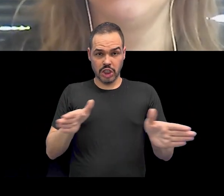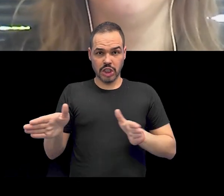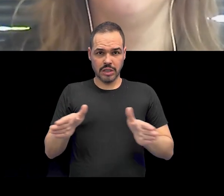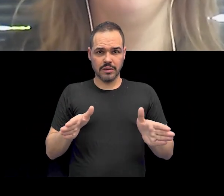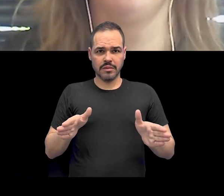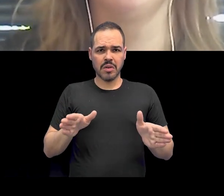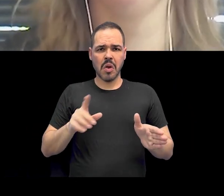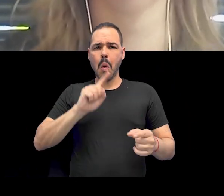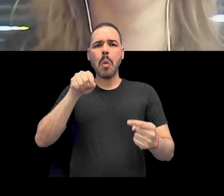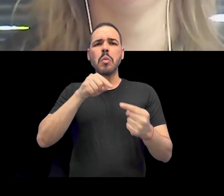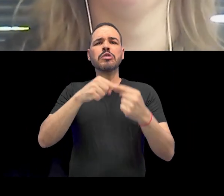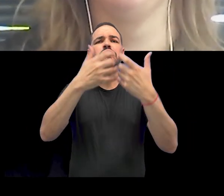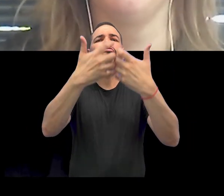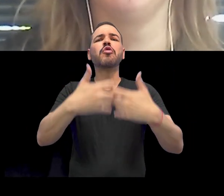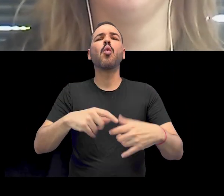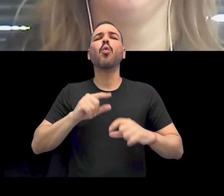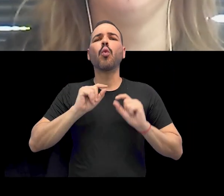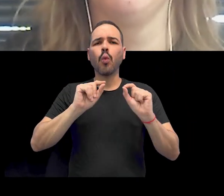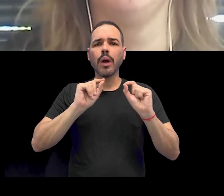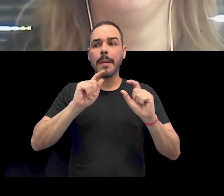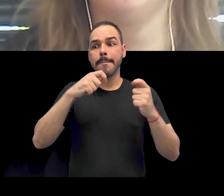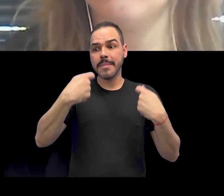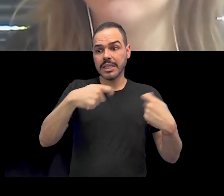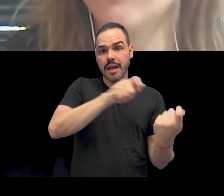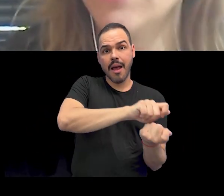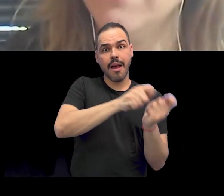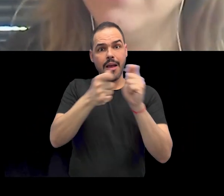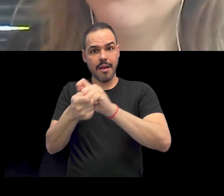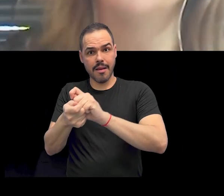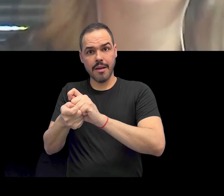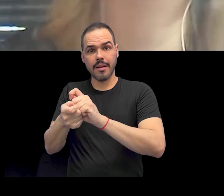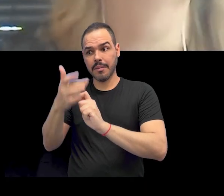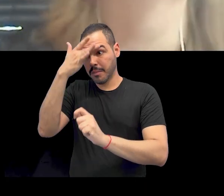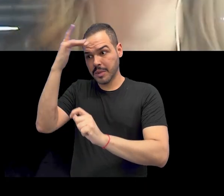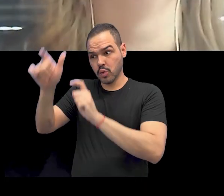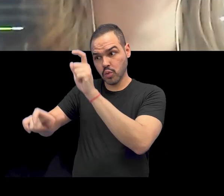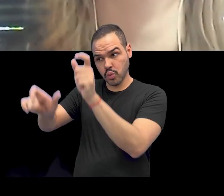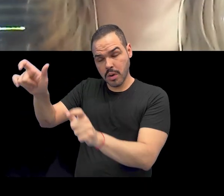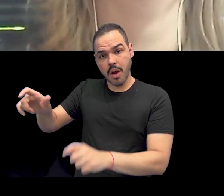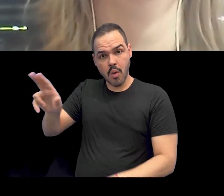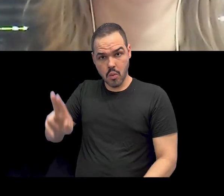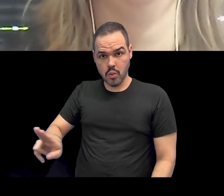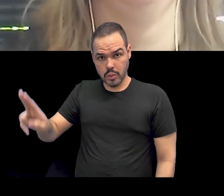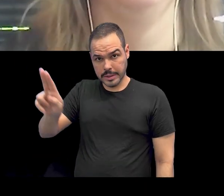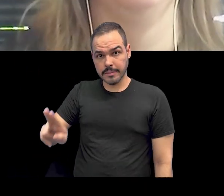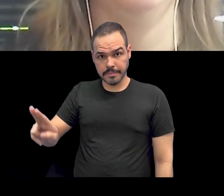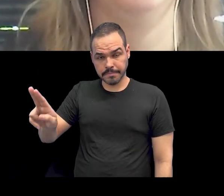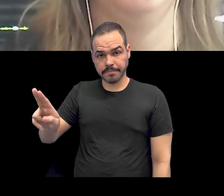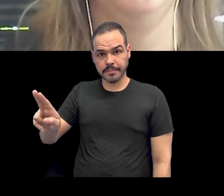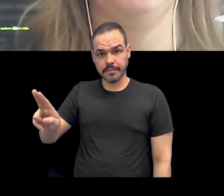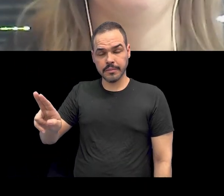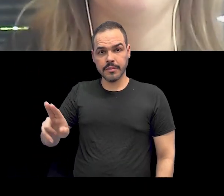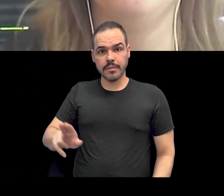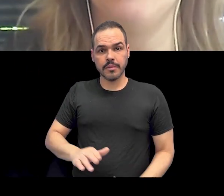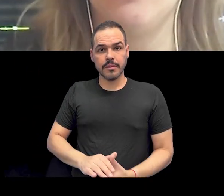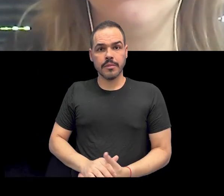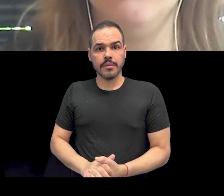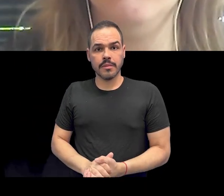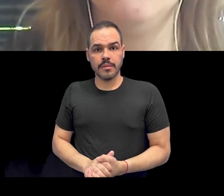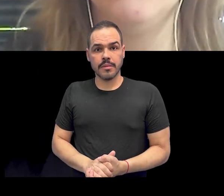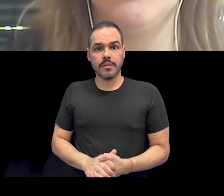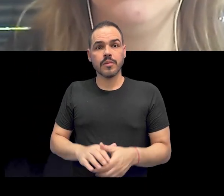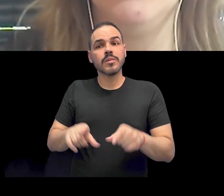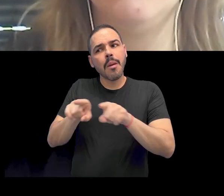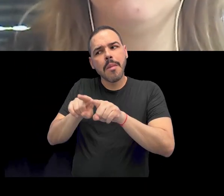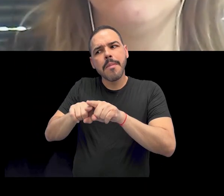funcionalidade dela, né, tem que se adaptar às necessidades de quem usa, ela tem que ser